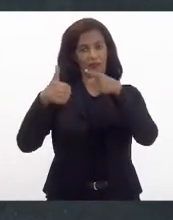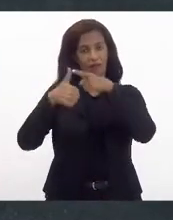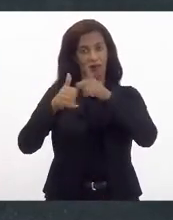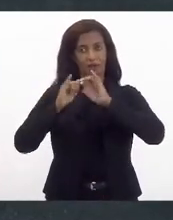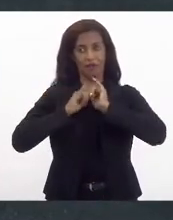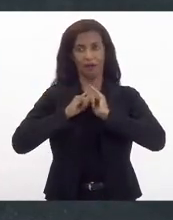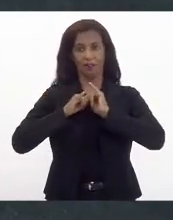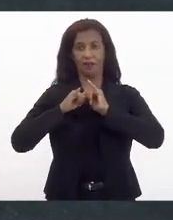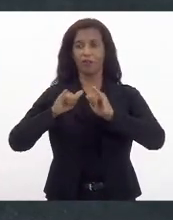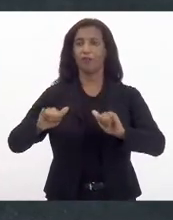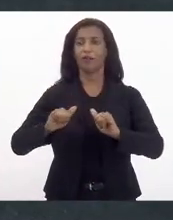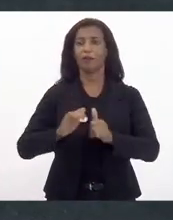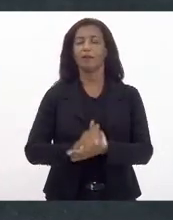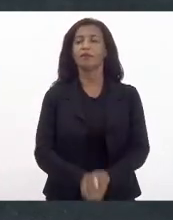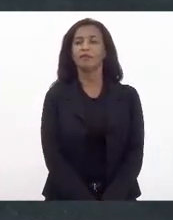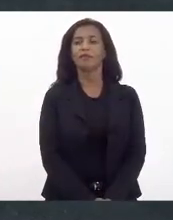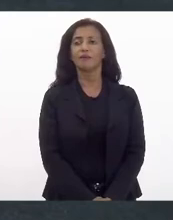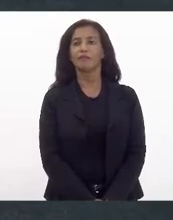informar